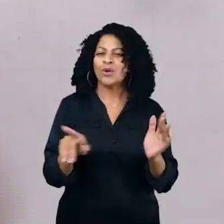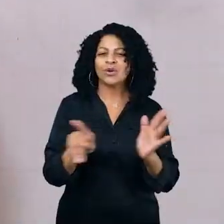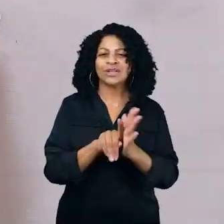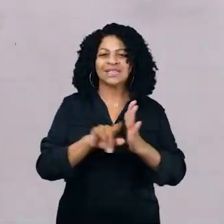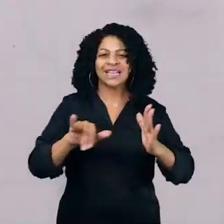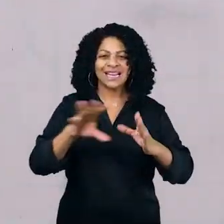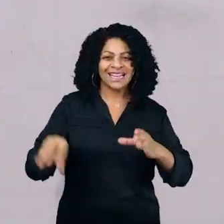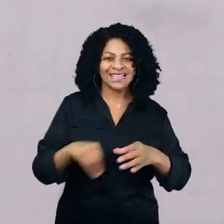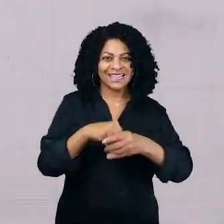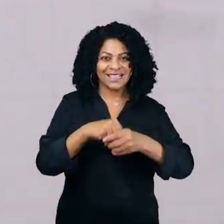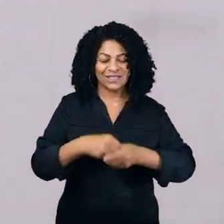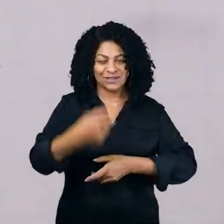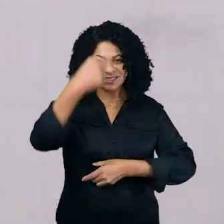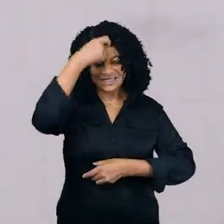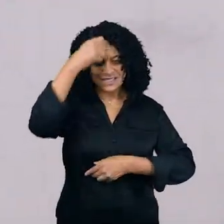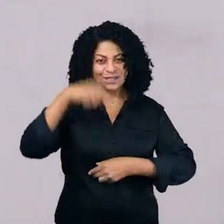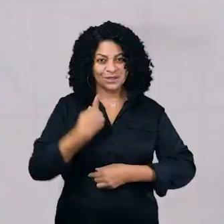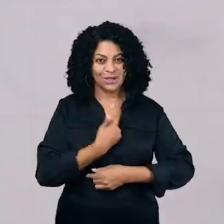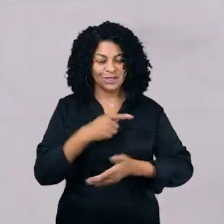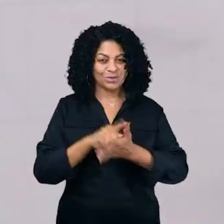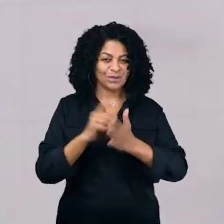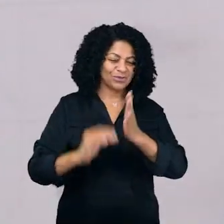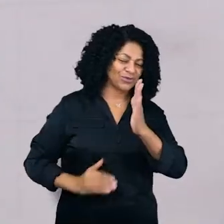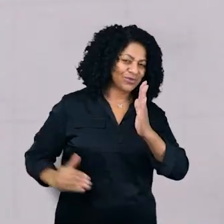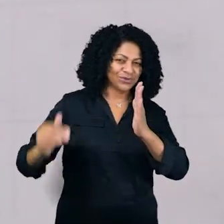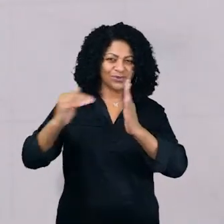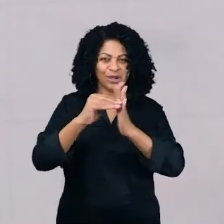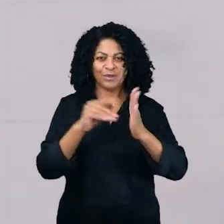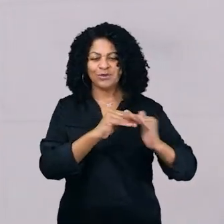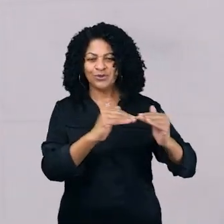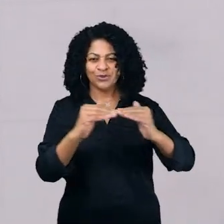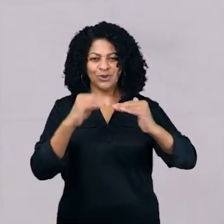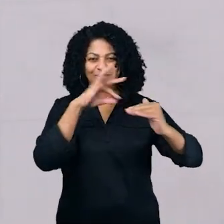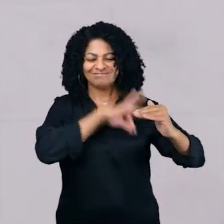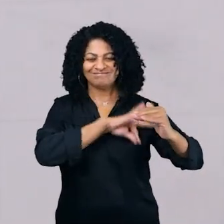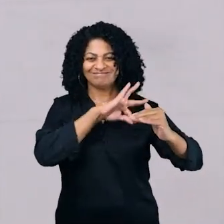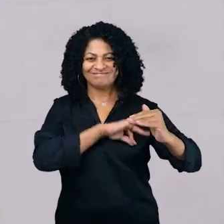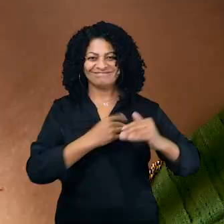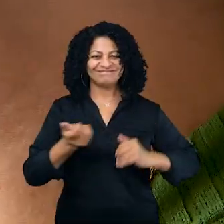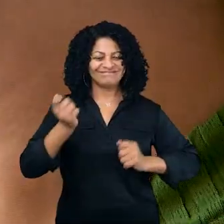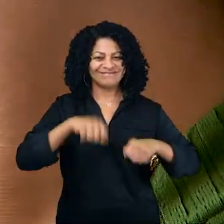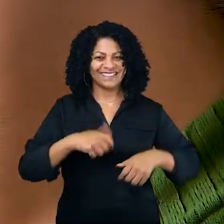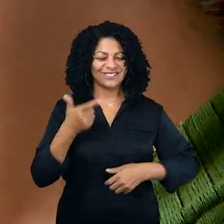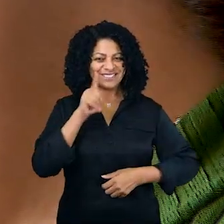lei. Essa é a consciência para se chegar à igualdade salarial.